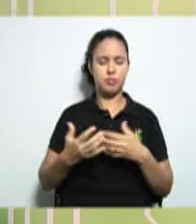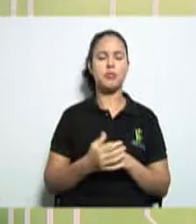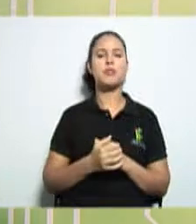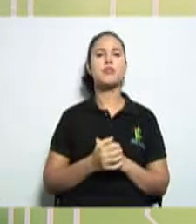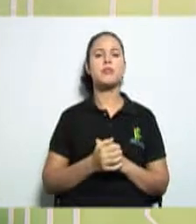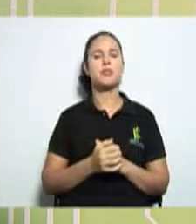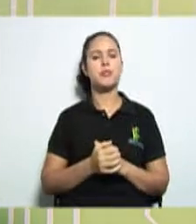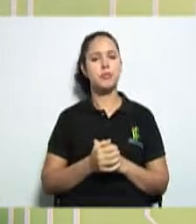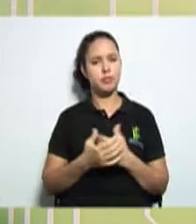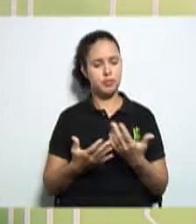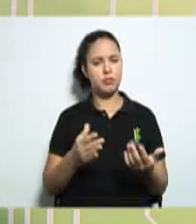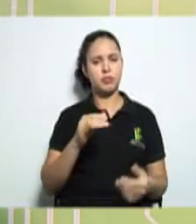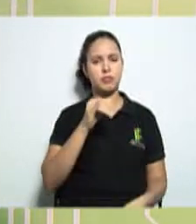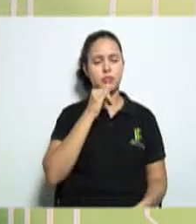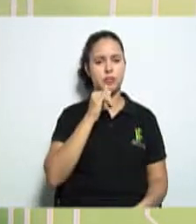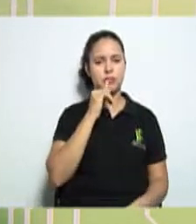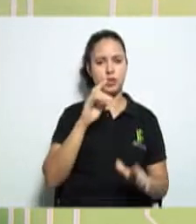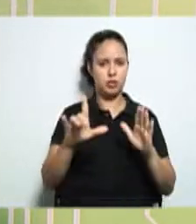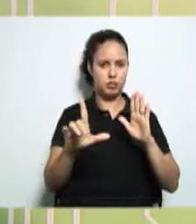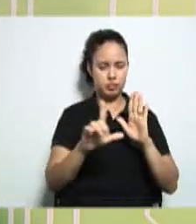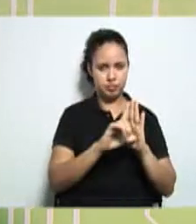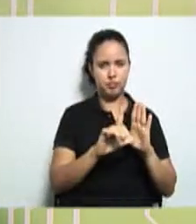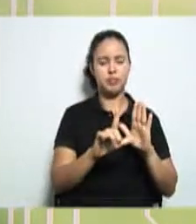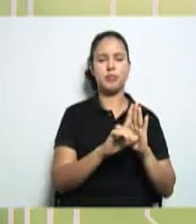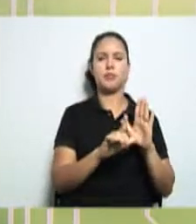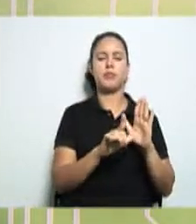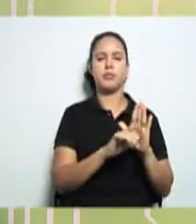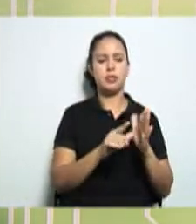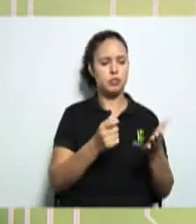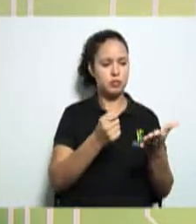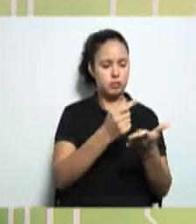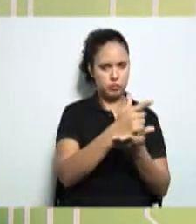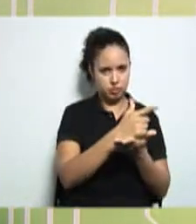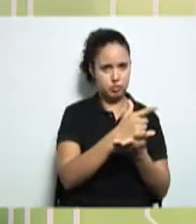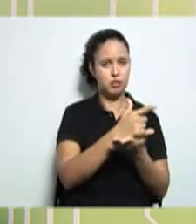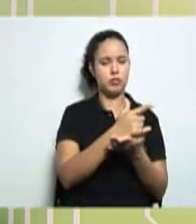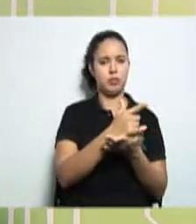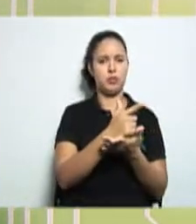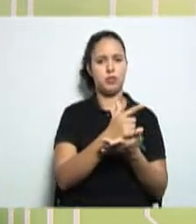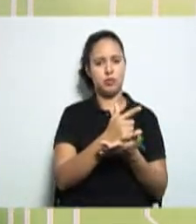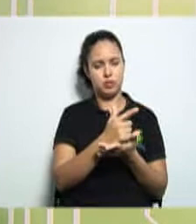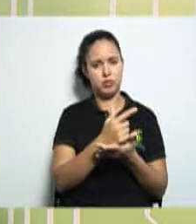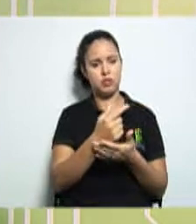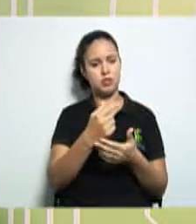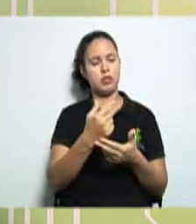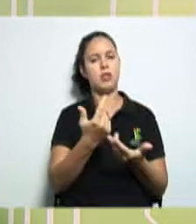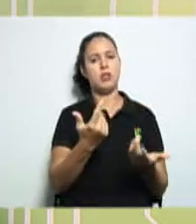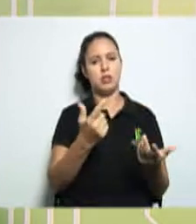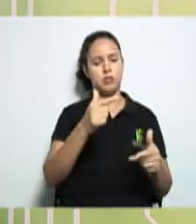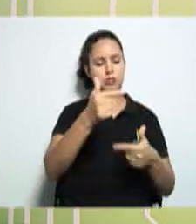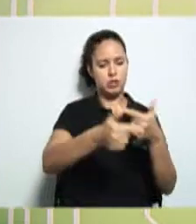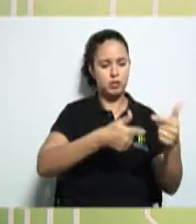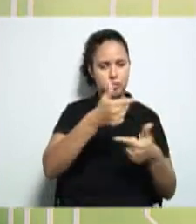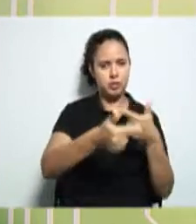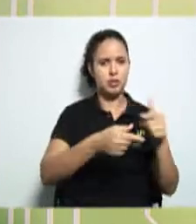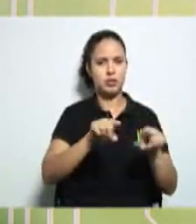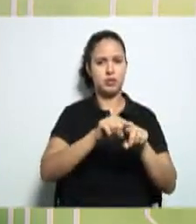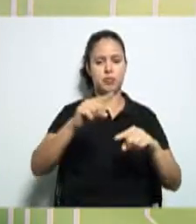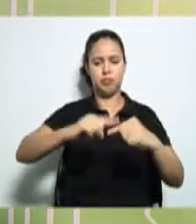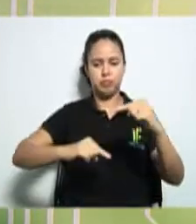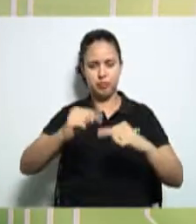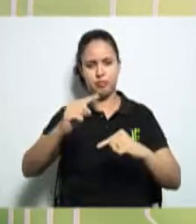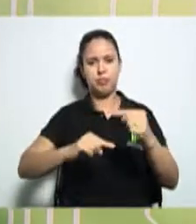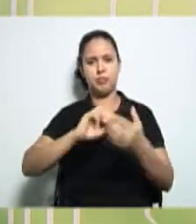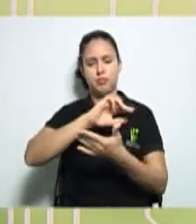física mesmo, a gente vai estar sempre comprando os dois ao mesmo tempo, tanto o serviço quanto o produto. Mas aí